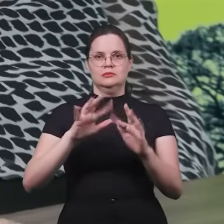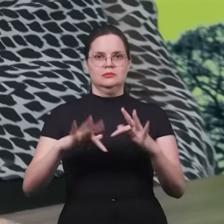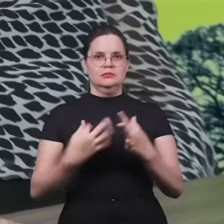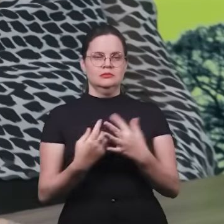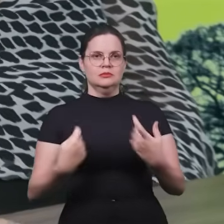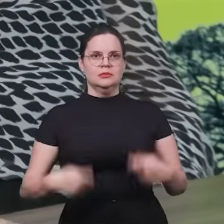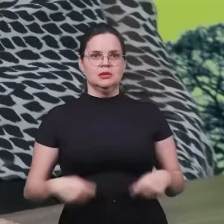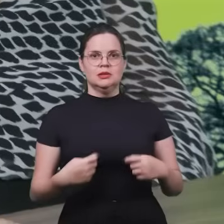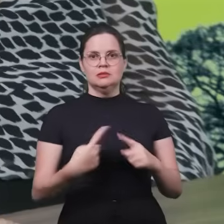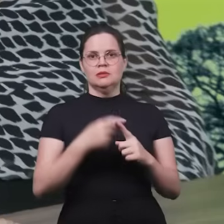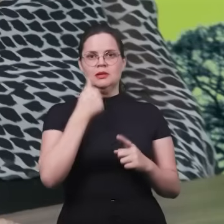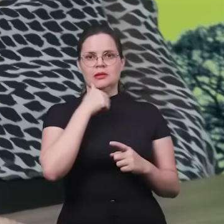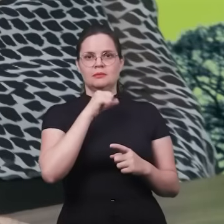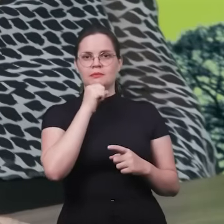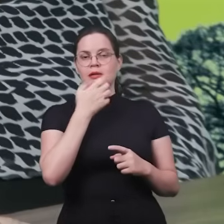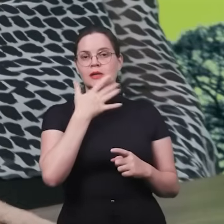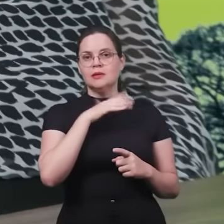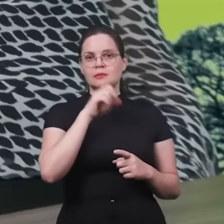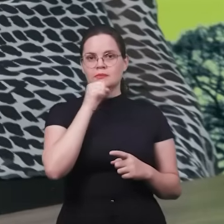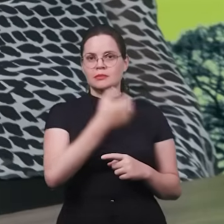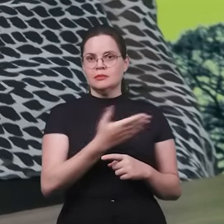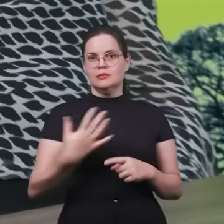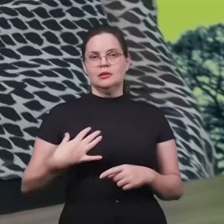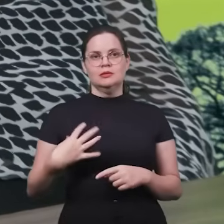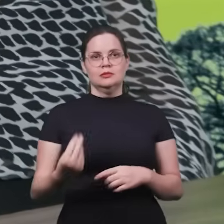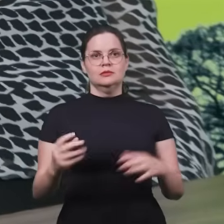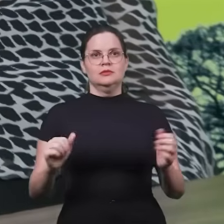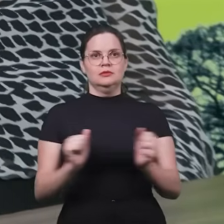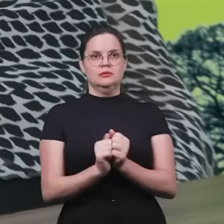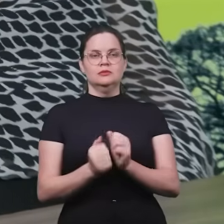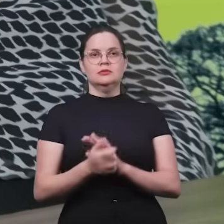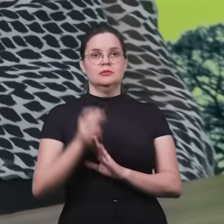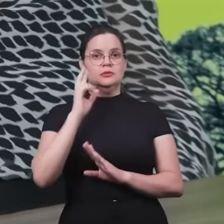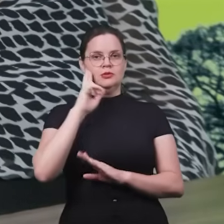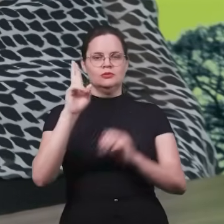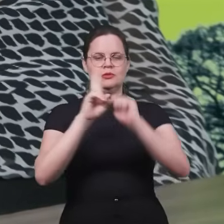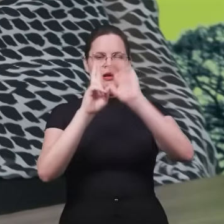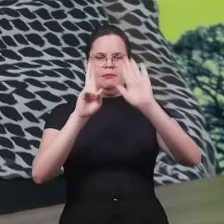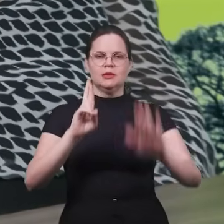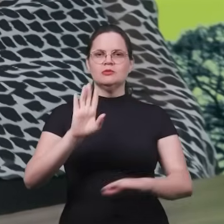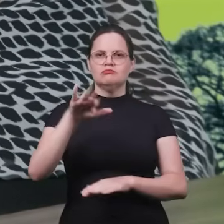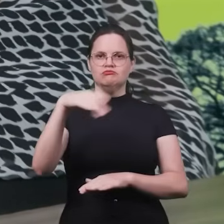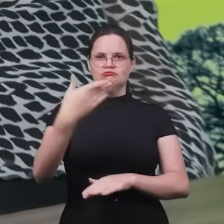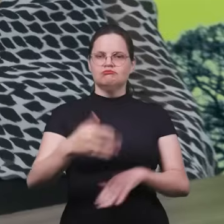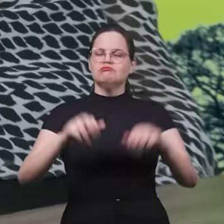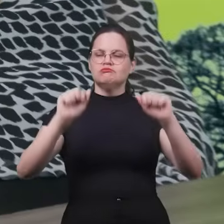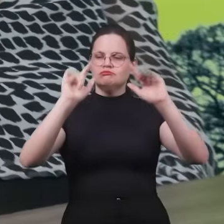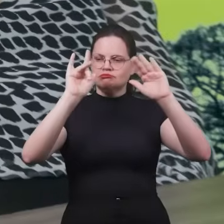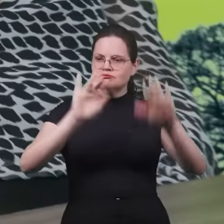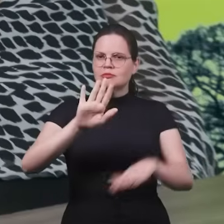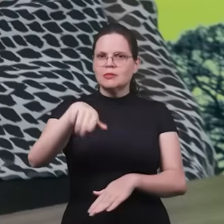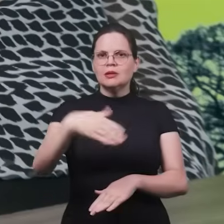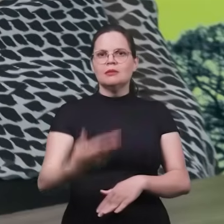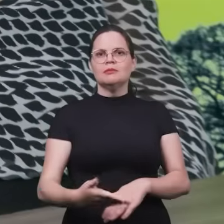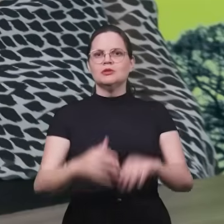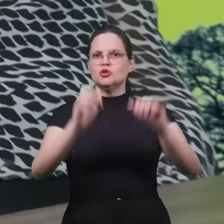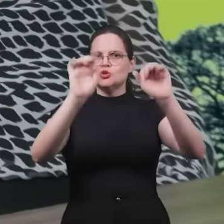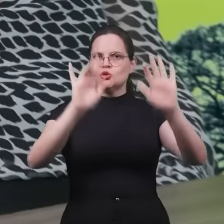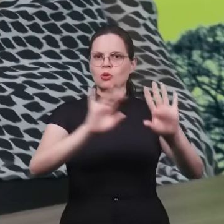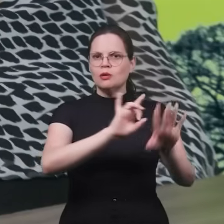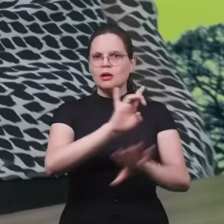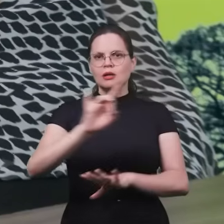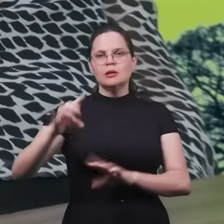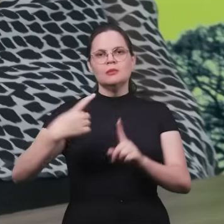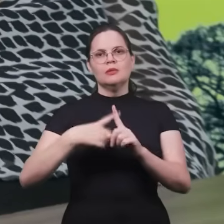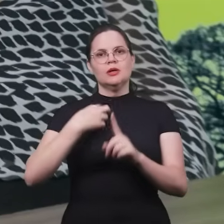família, é um propósito do pai, da mãe, dos filhos, e o Senhor, Ele honra. O Senhor, Ele honra, porque o